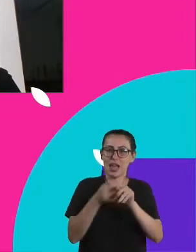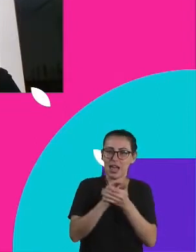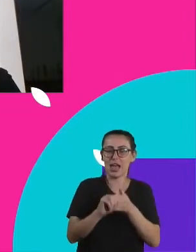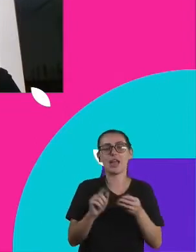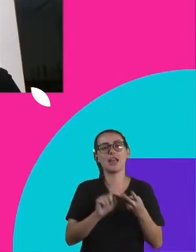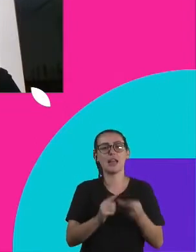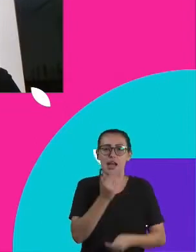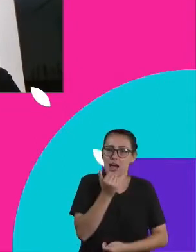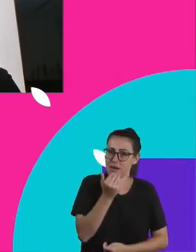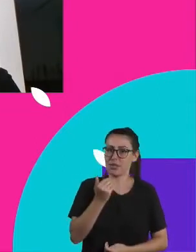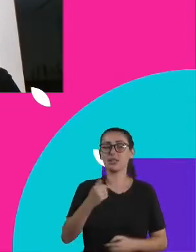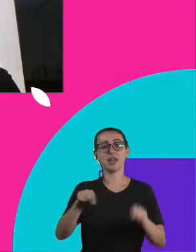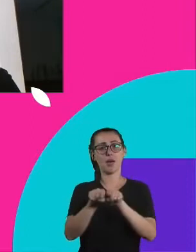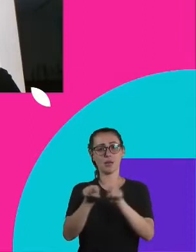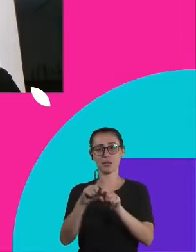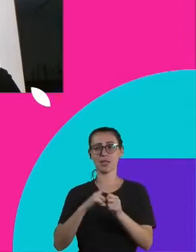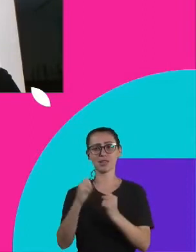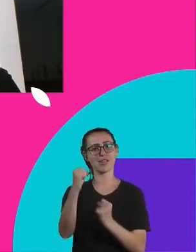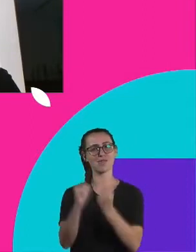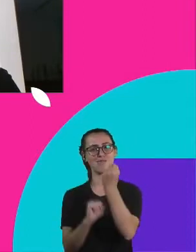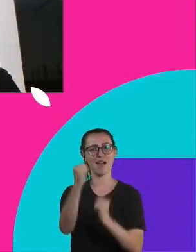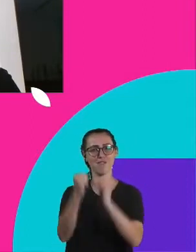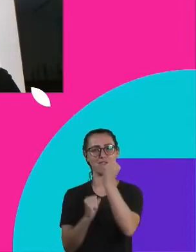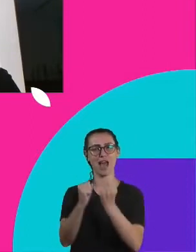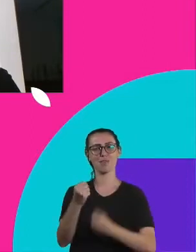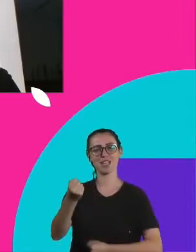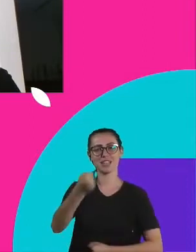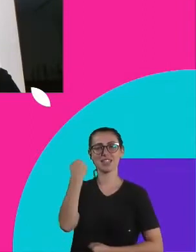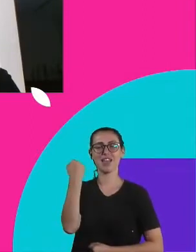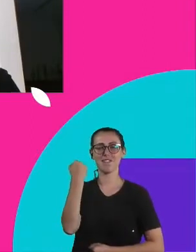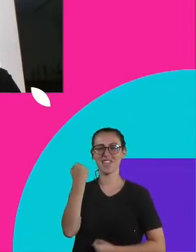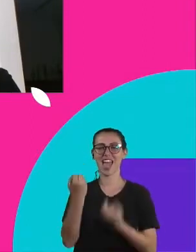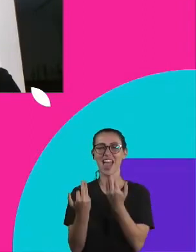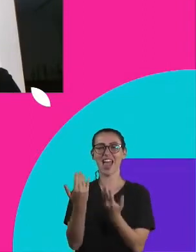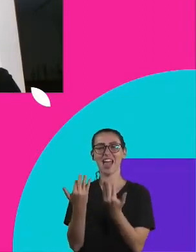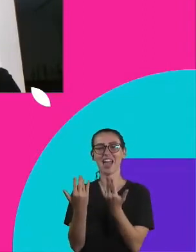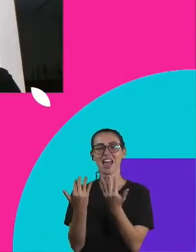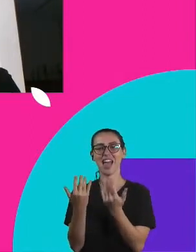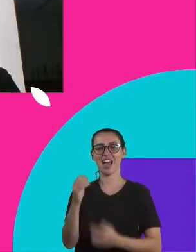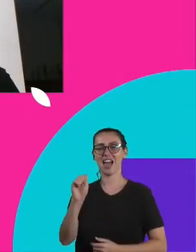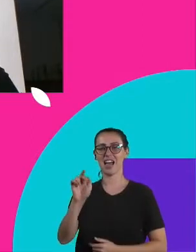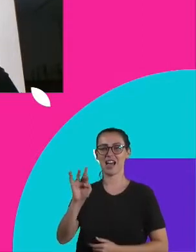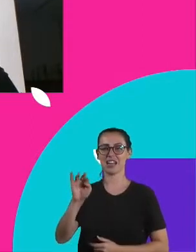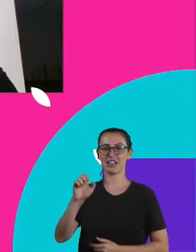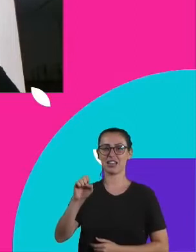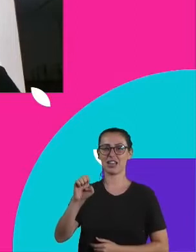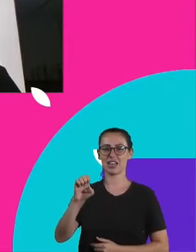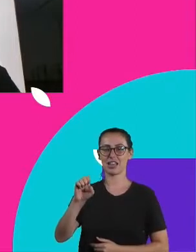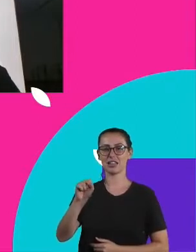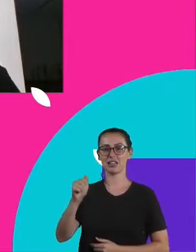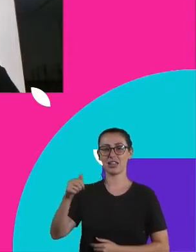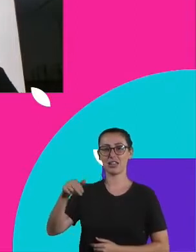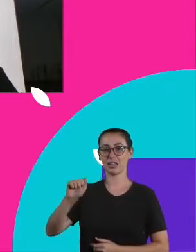uma fábrica caseira de cerveja artesanal. E todo sábado, como hoje eu não estou lá, né? Mas